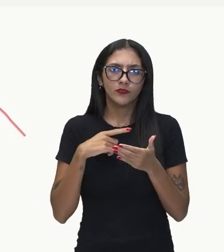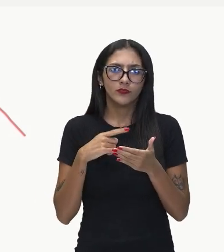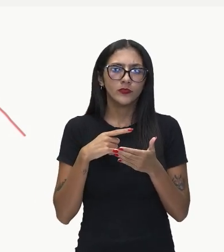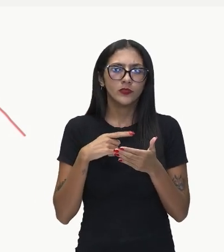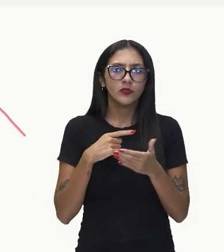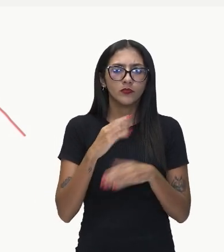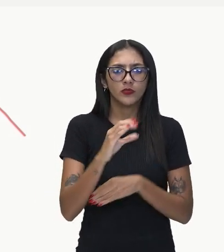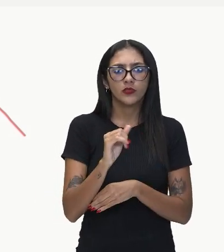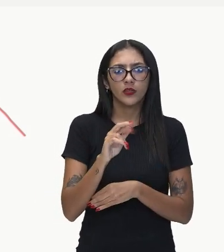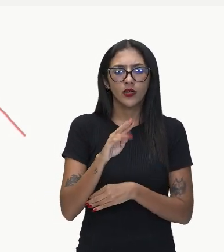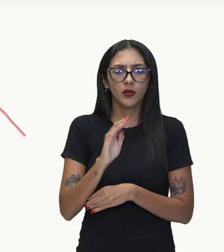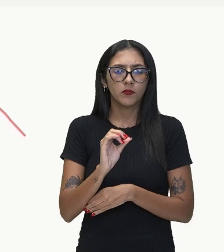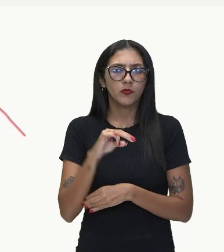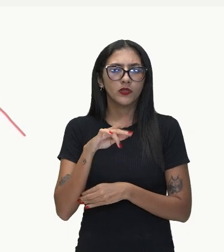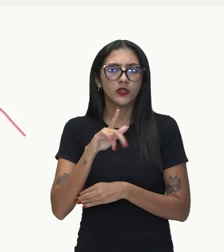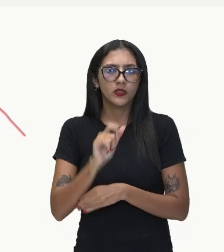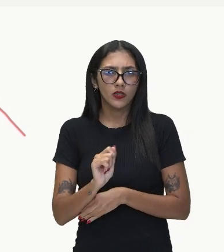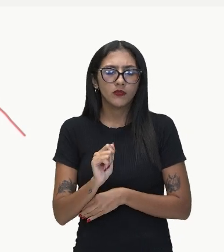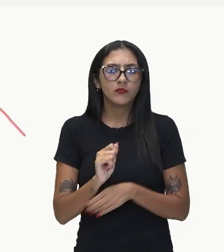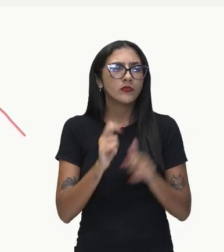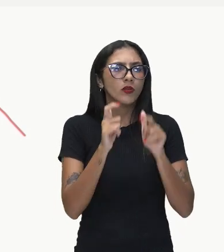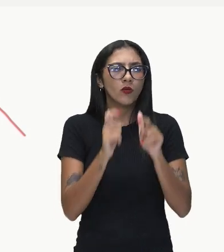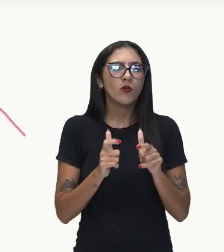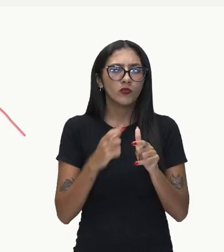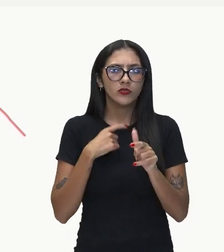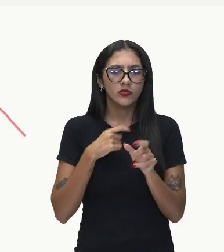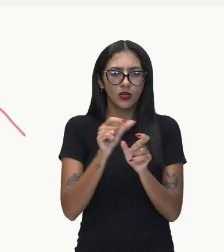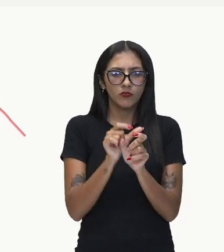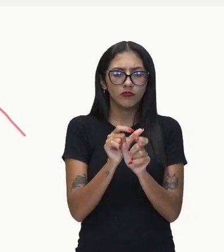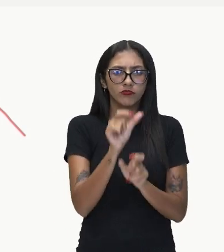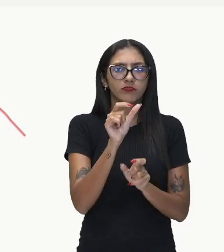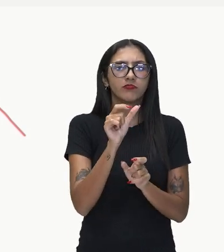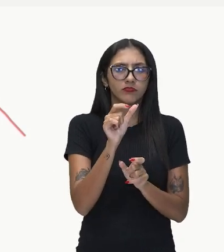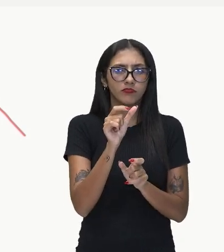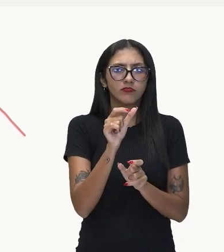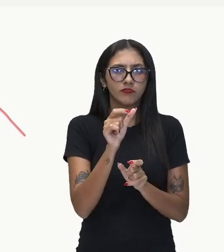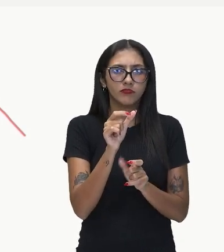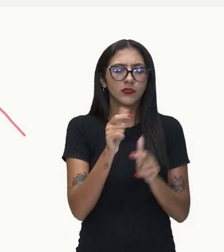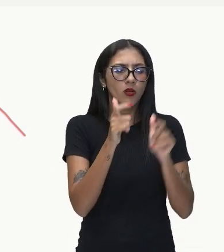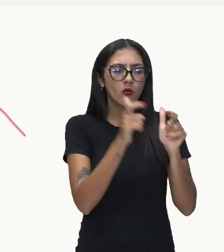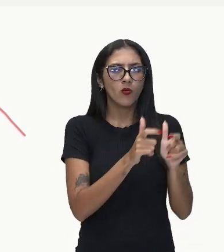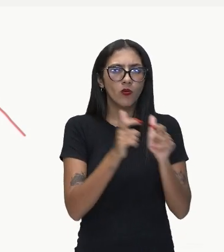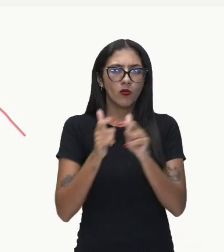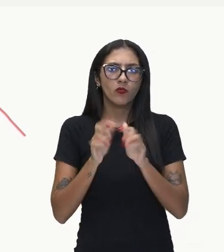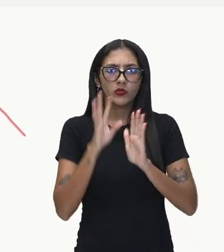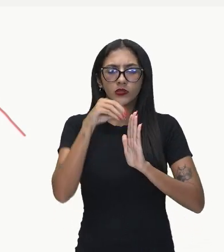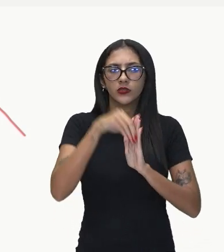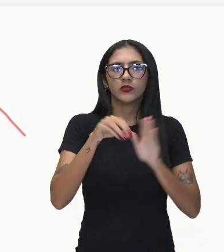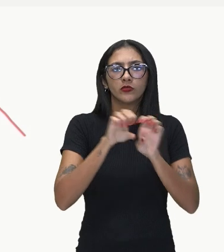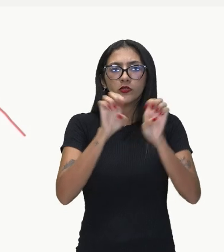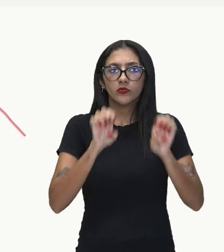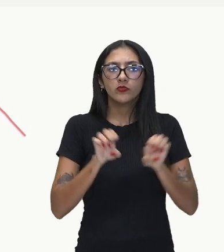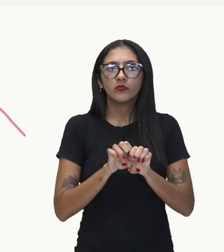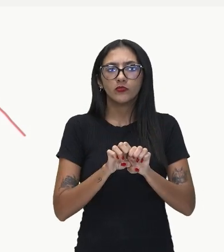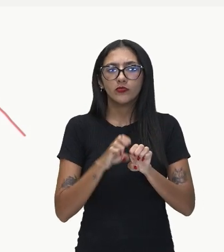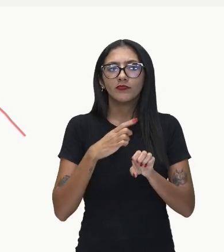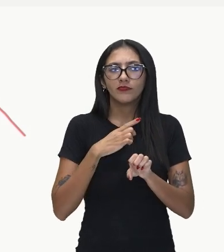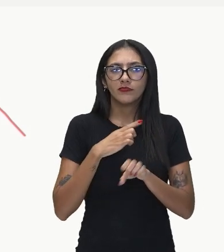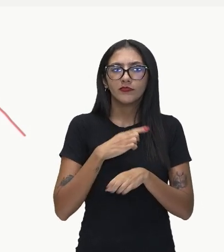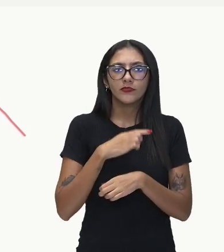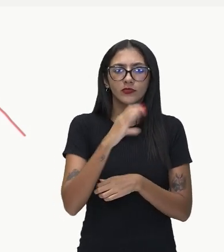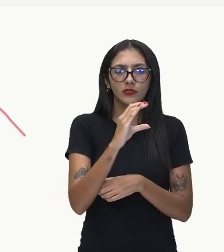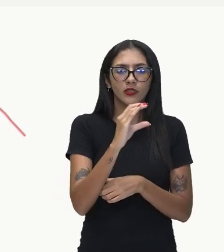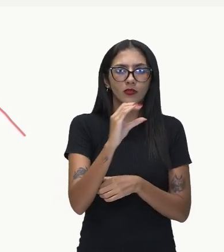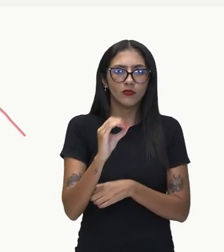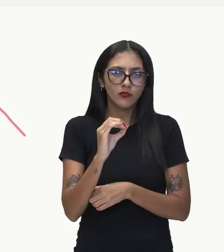carbonila, tá bom? A regra diz que você precisa identificar a posição da carbonila, ou seja, do